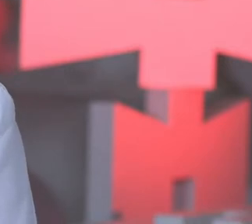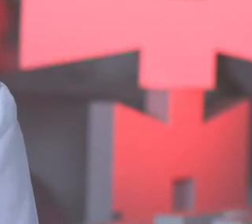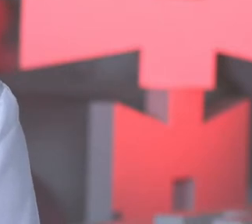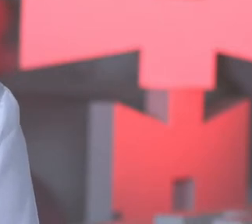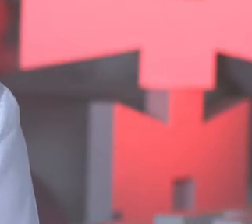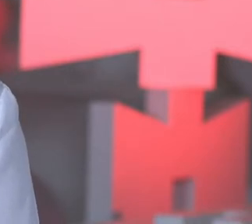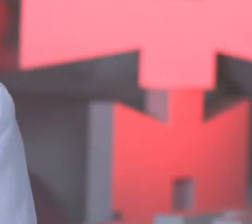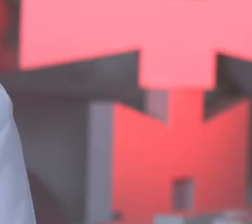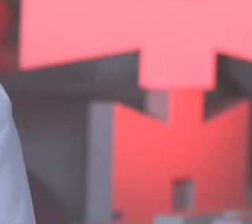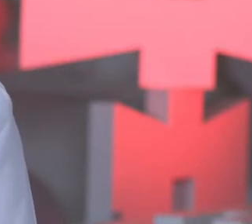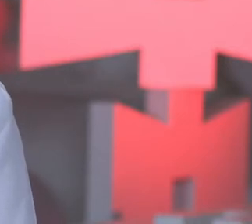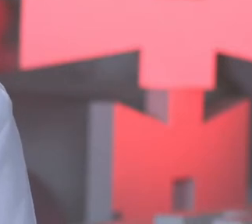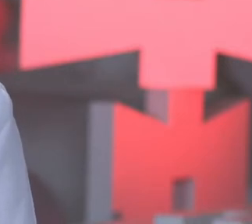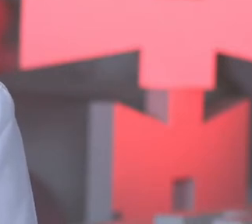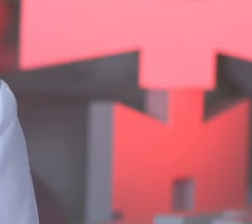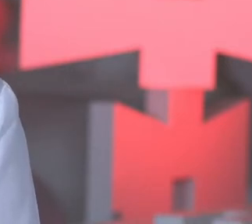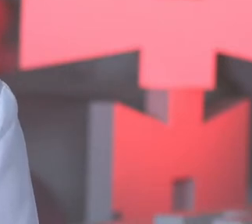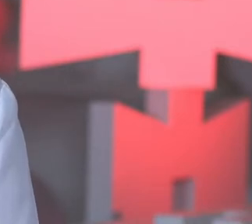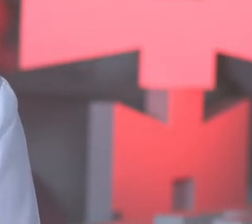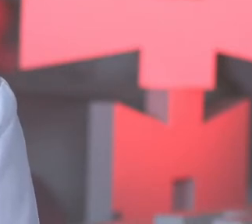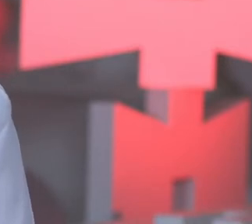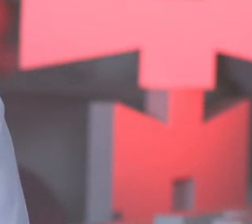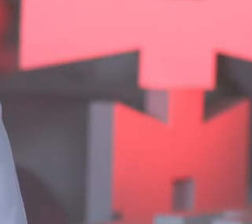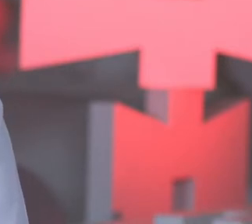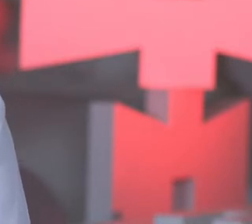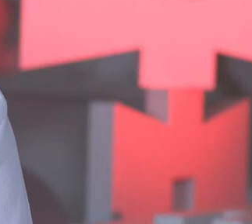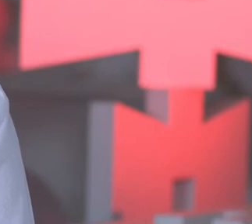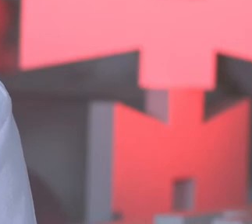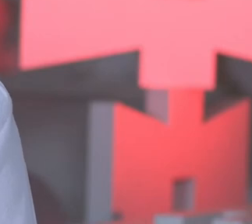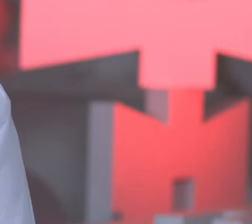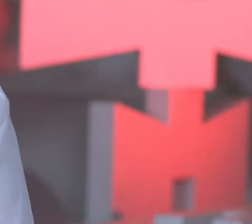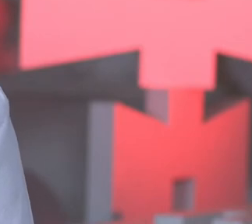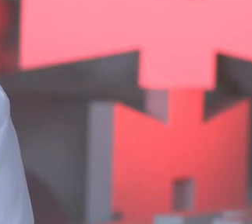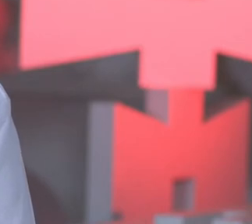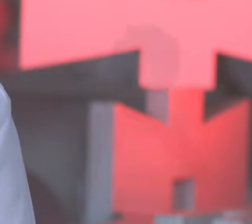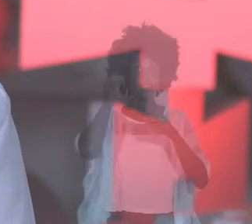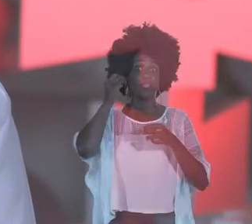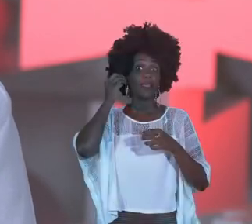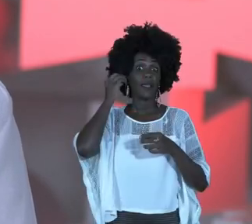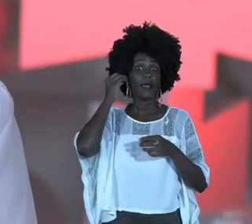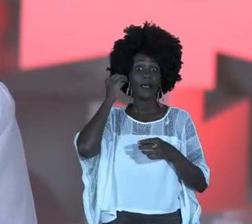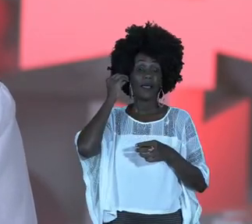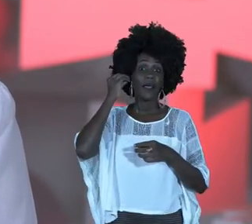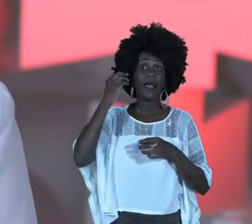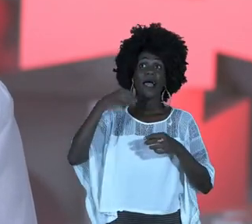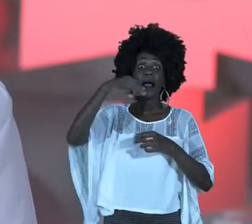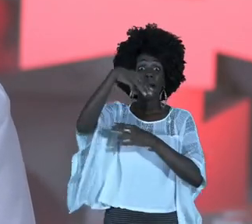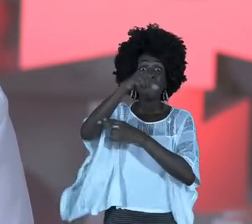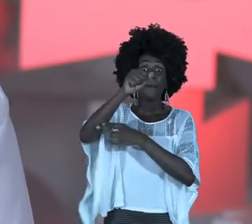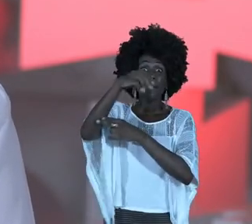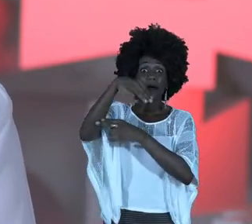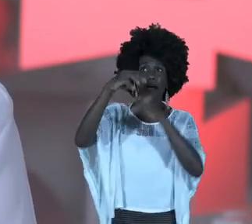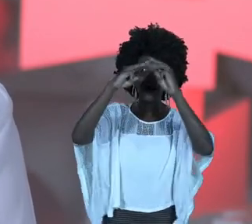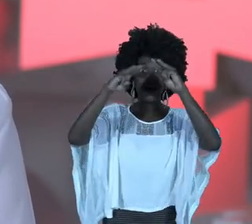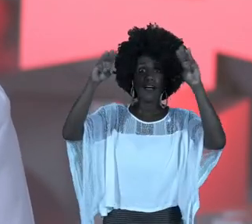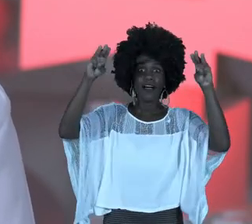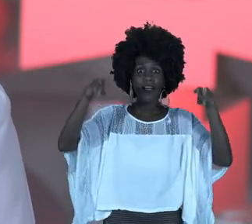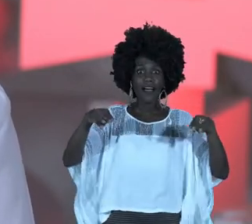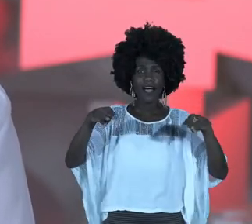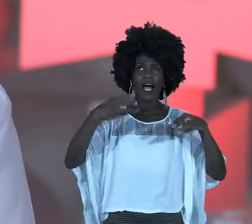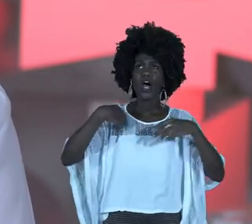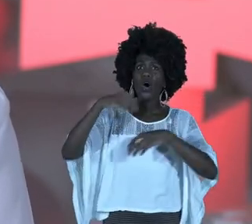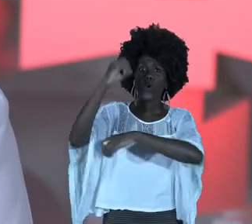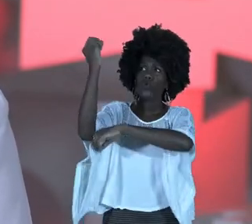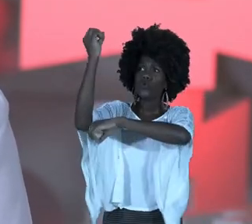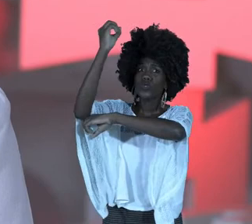Boa tarde, tudo bom, gente? Estamos aqui no MAM, o sol está começando a se pôr e a gente vai ter mais uma